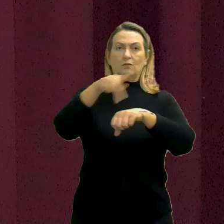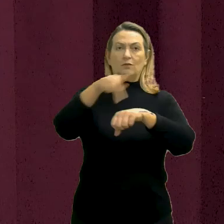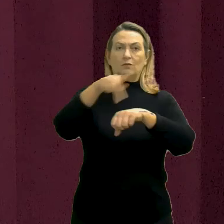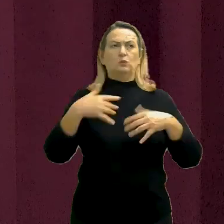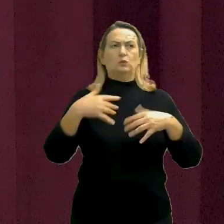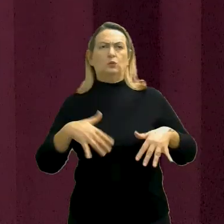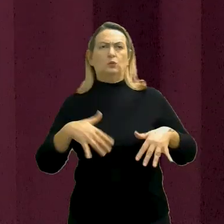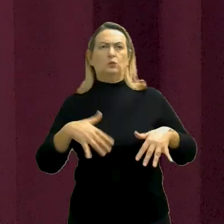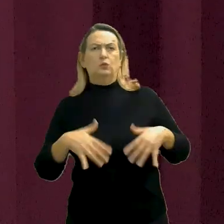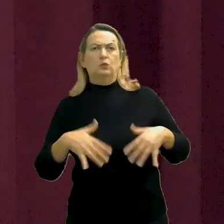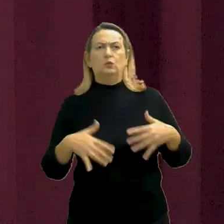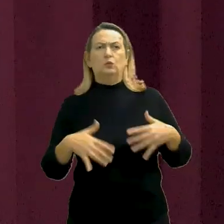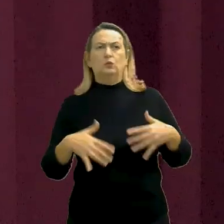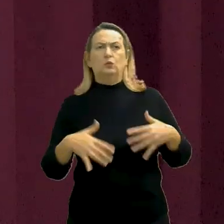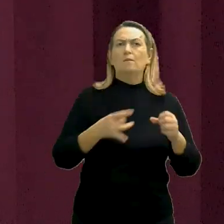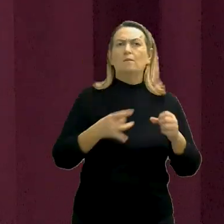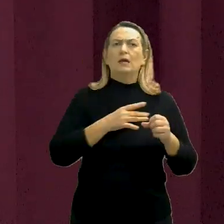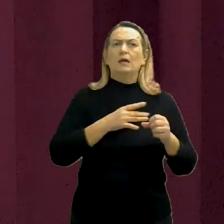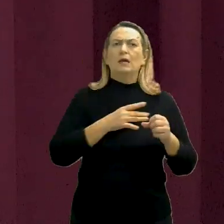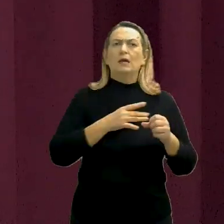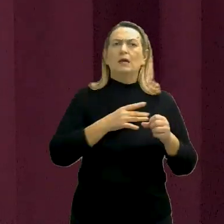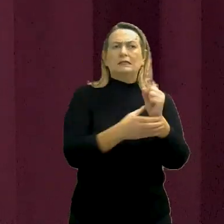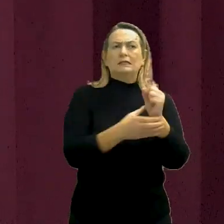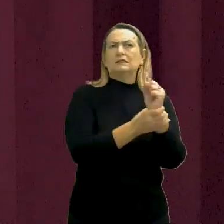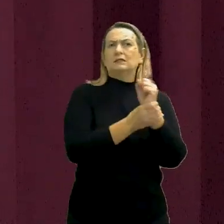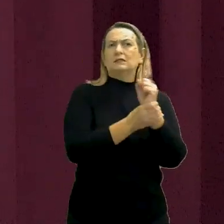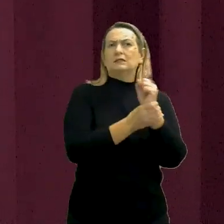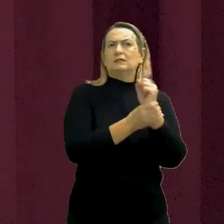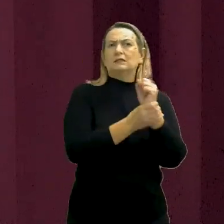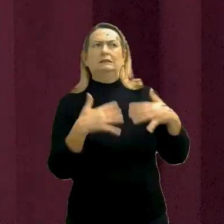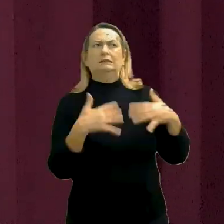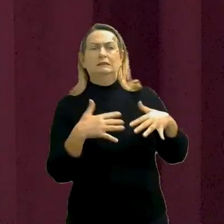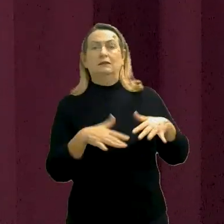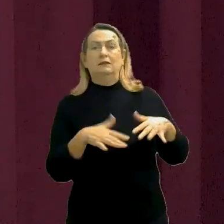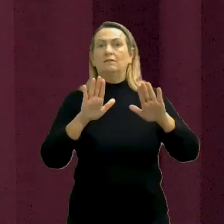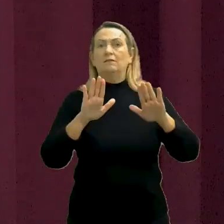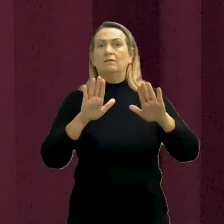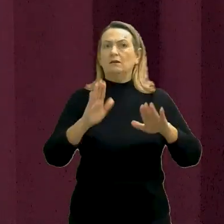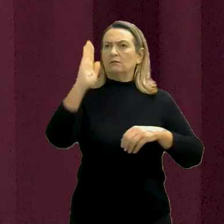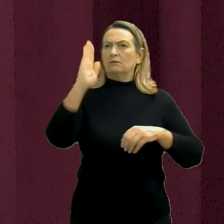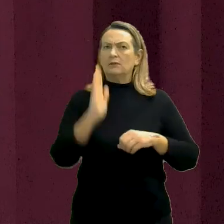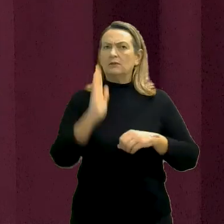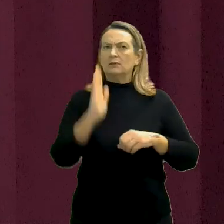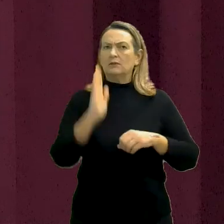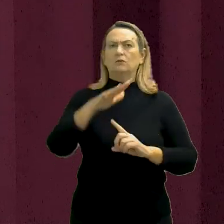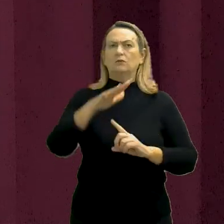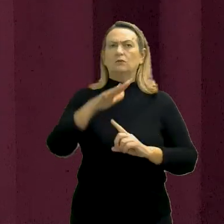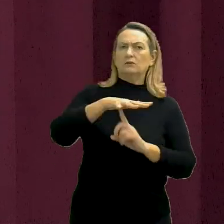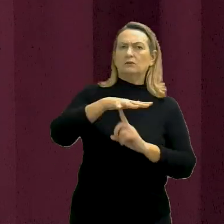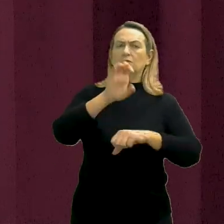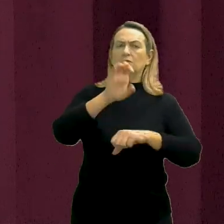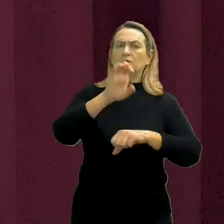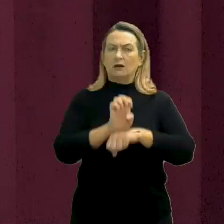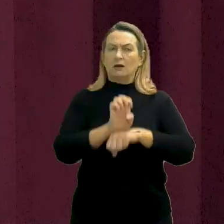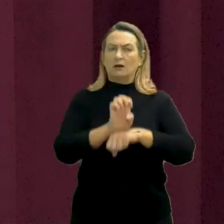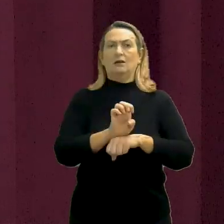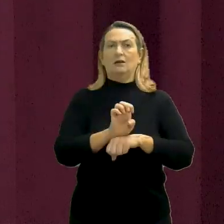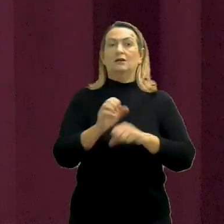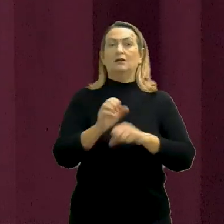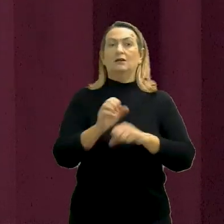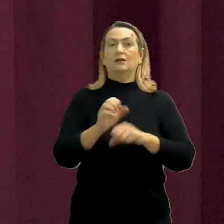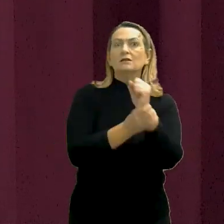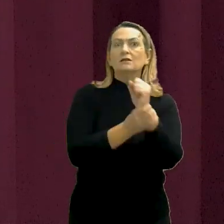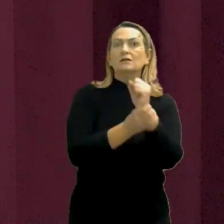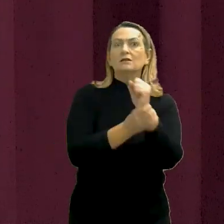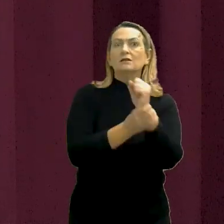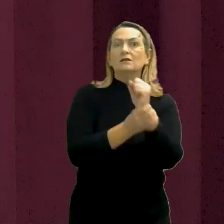jurídica mas nós não nós no estado do Paraná no Brasil nós precisamos de uma segurança jurídica para o investidor para a